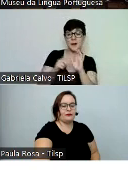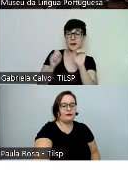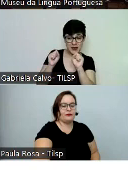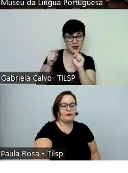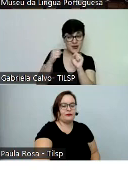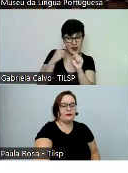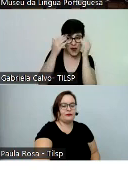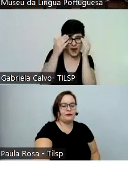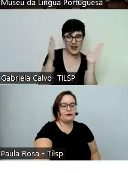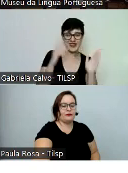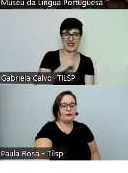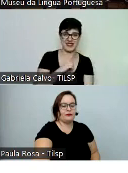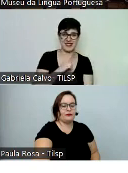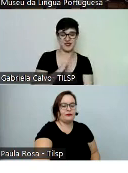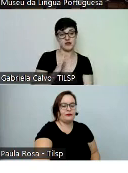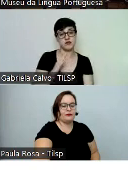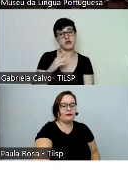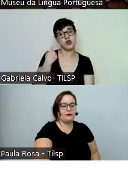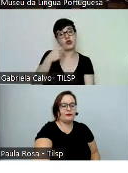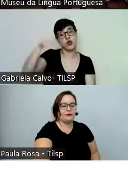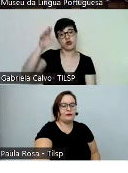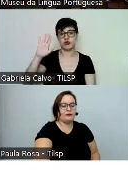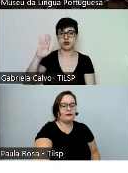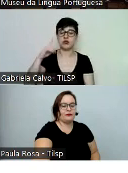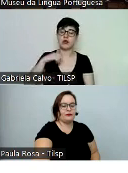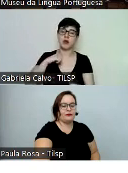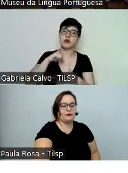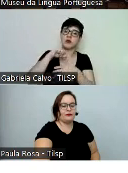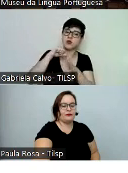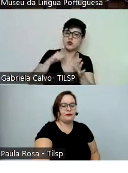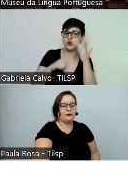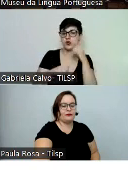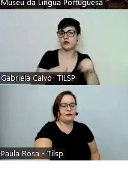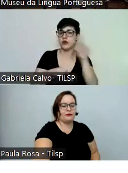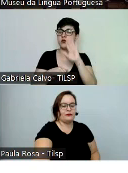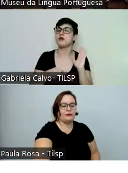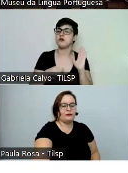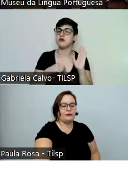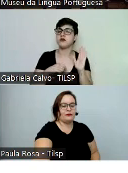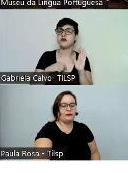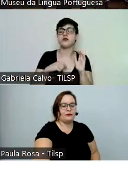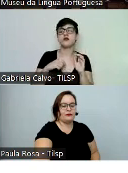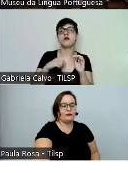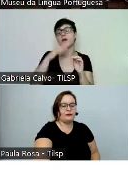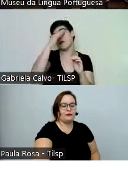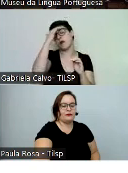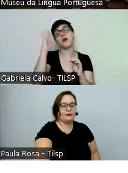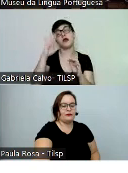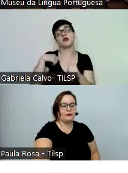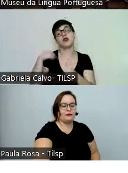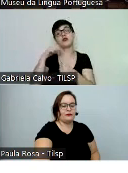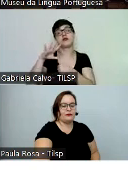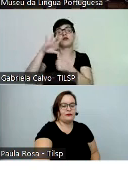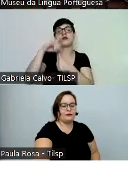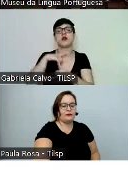do Norte eu não sei como era América do Sul mas na América do Norte muita gente acha que os inuítes tem centenas de palavras